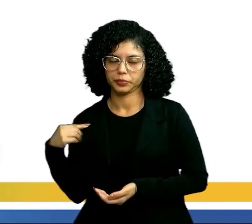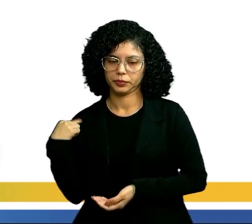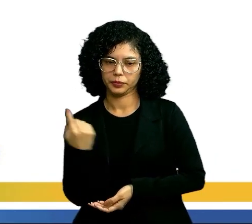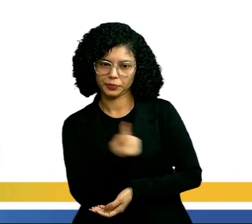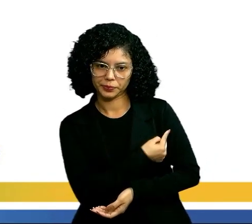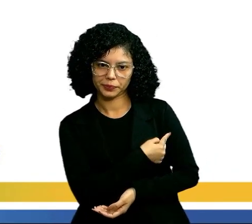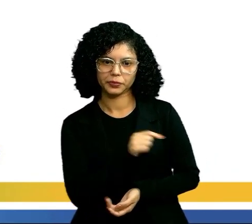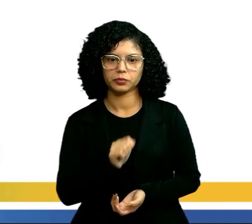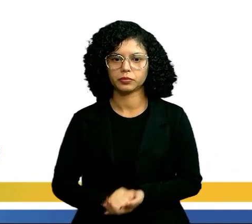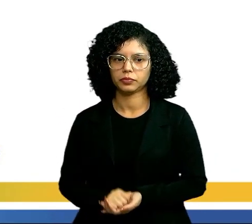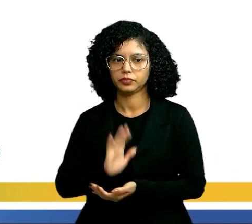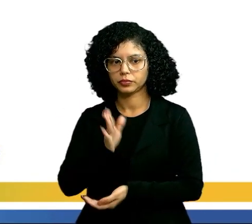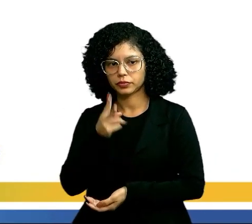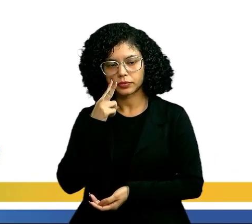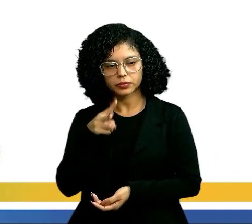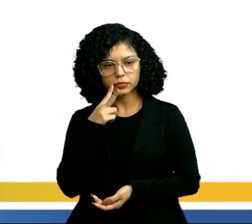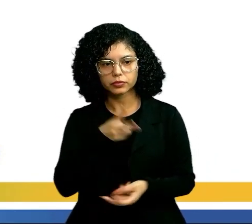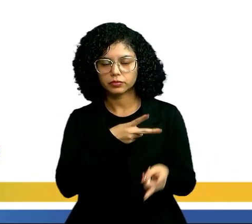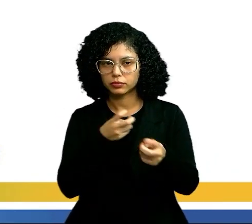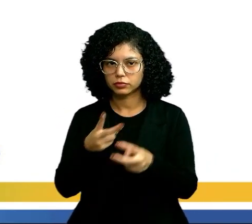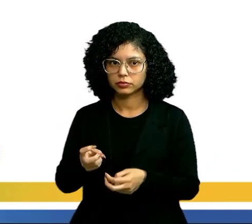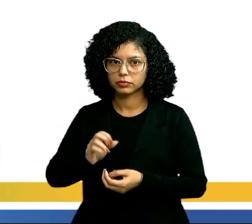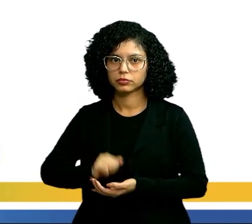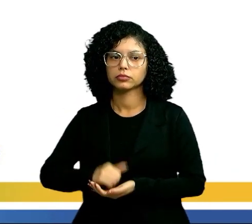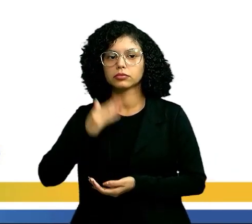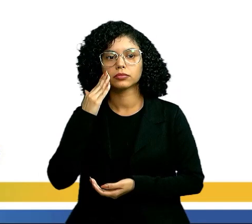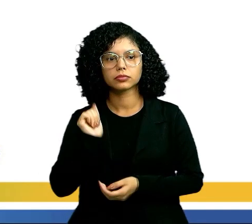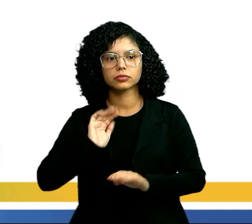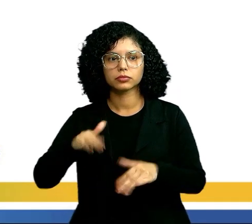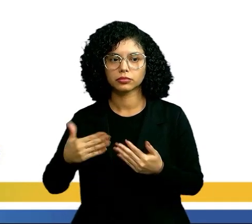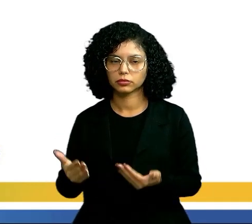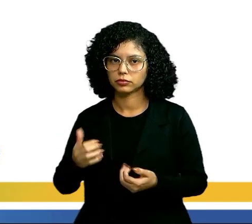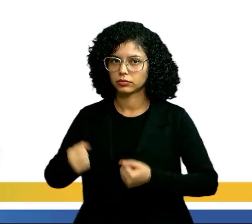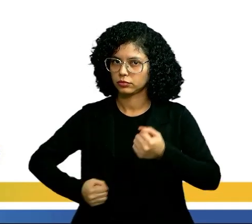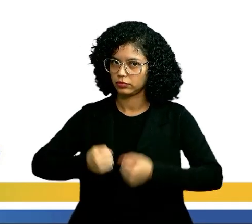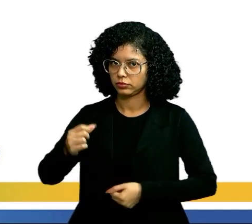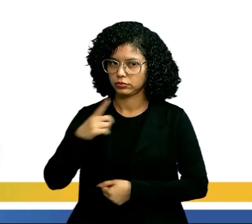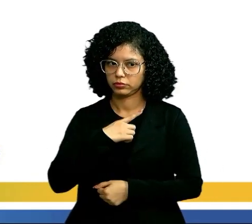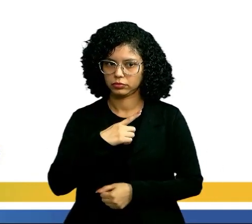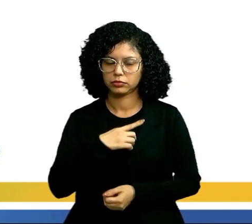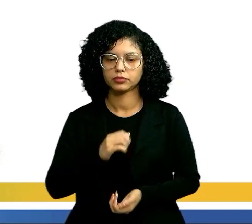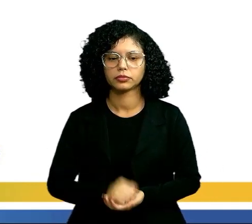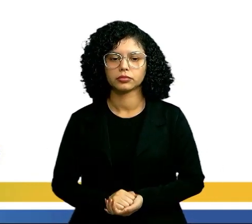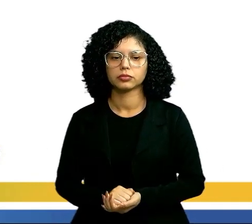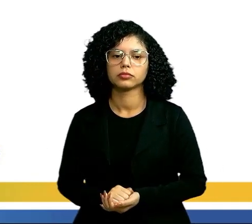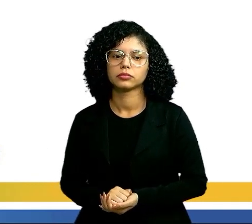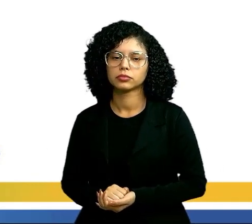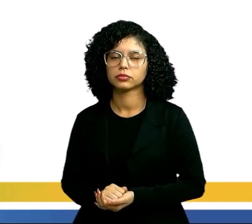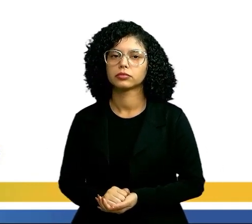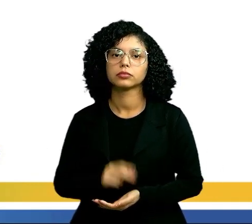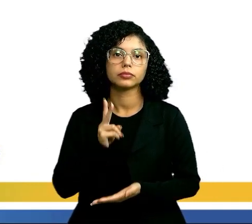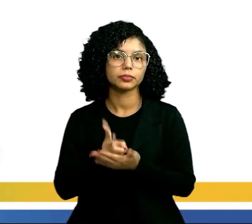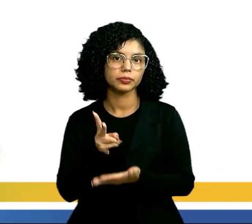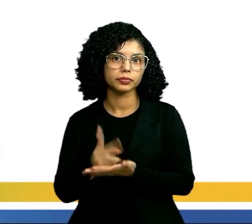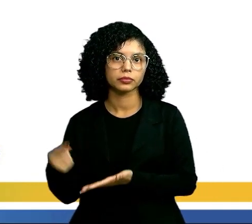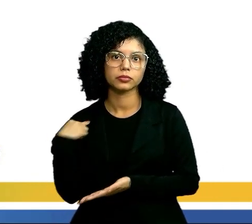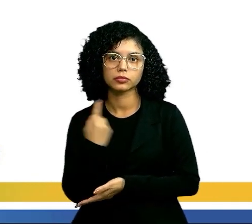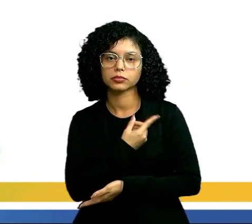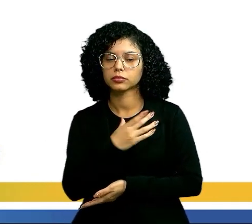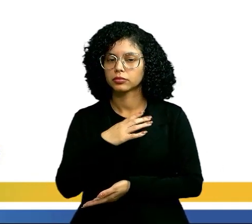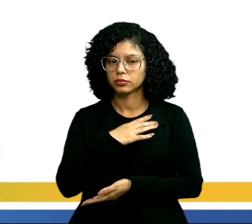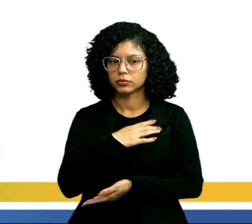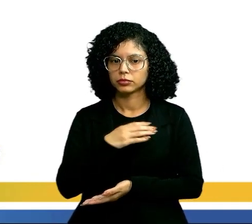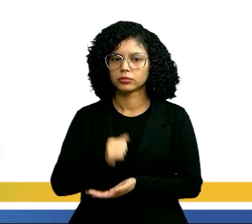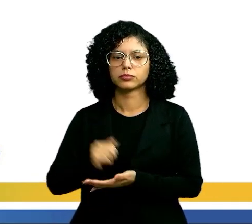eu já conheço, eu já posso saber quais os transportes que existem, né? Eles estão aí o tempo todo na nossa cidade, a